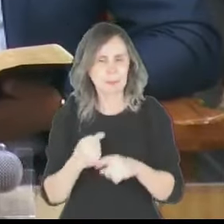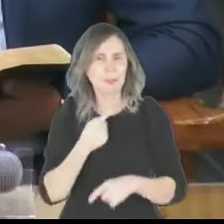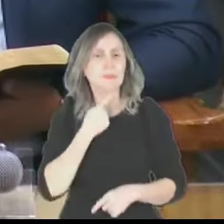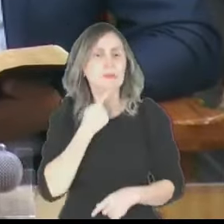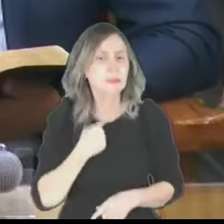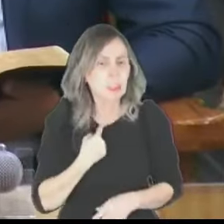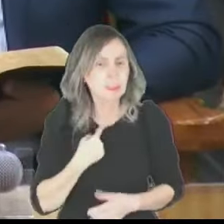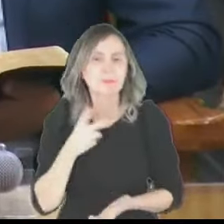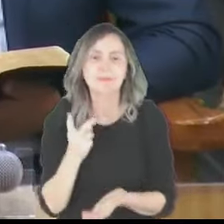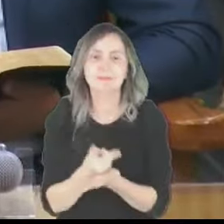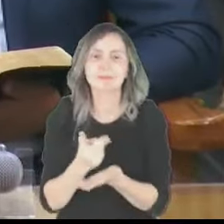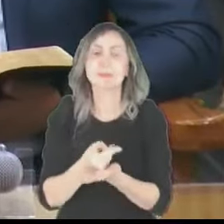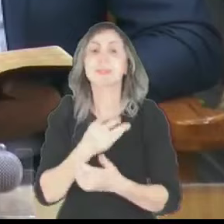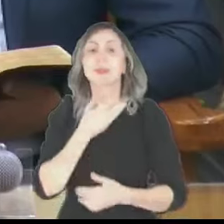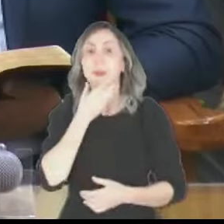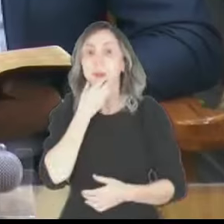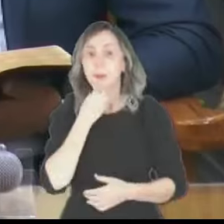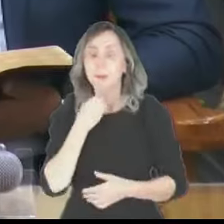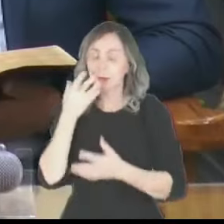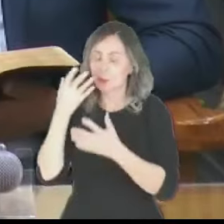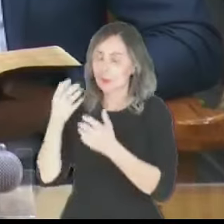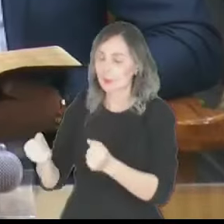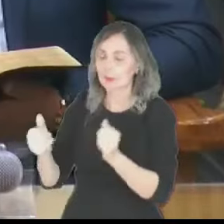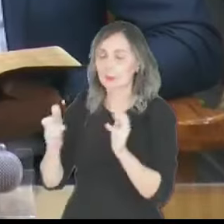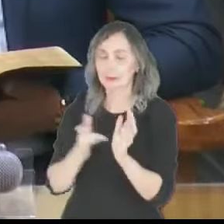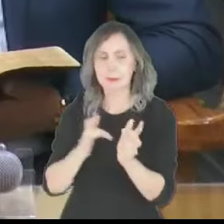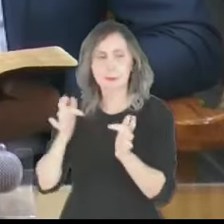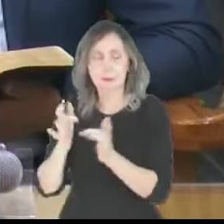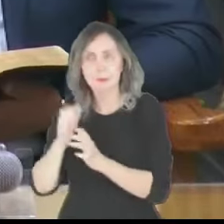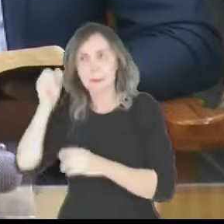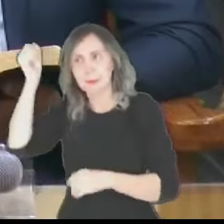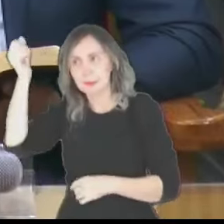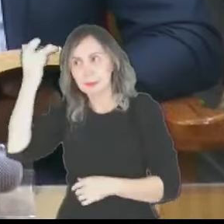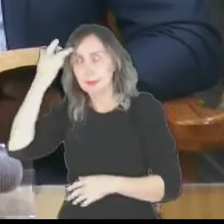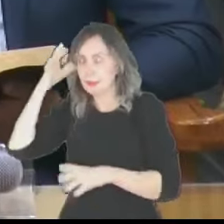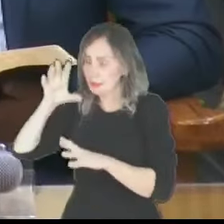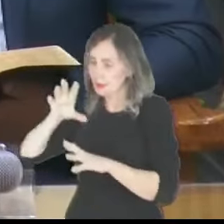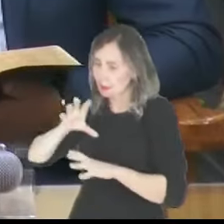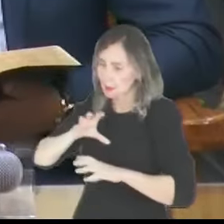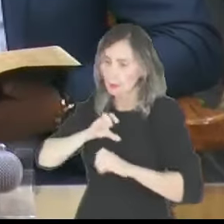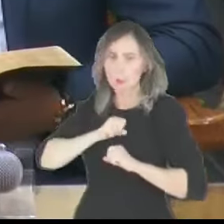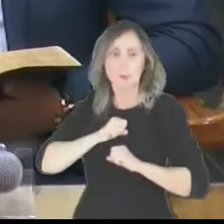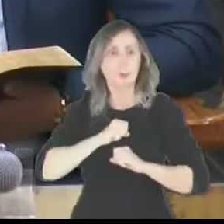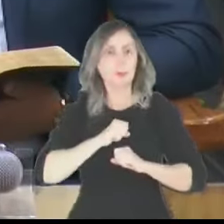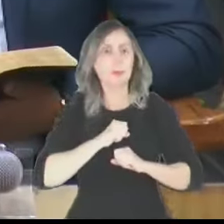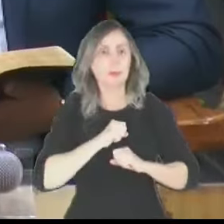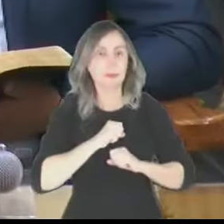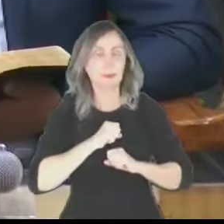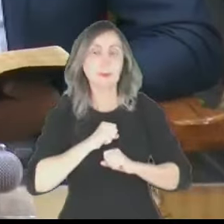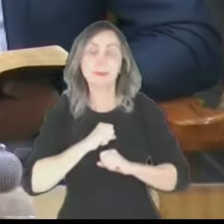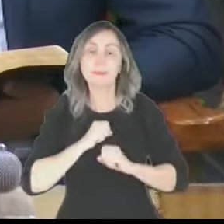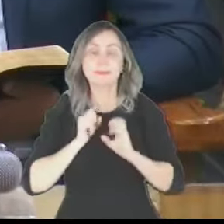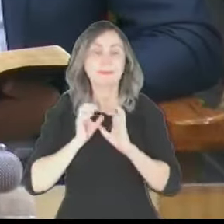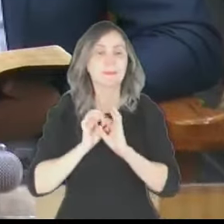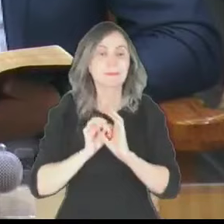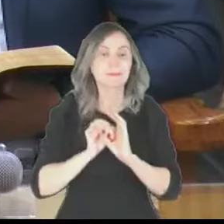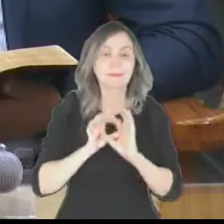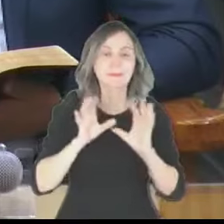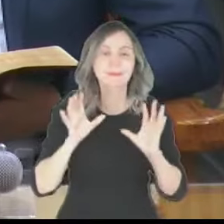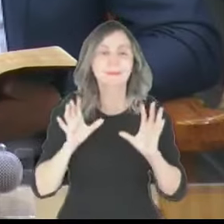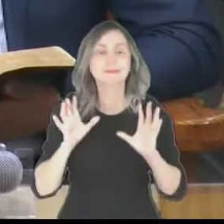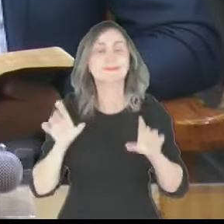O homem Quando se converte A Deus Ele é assistido Pela graça Porque a graça Opera na vontade E a liberdade Ela também